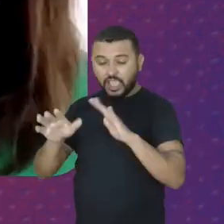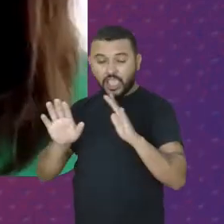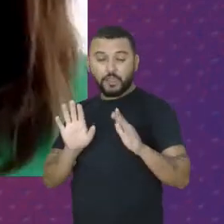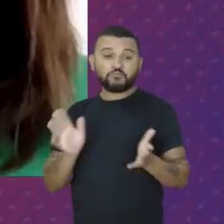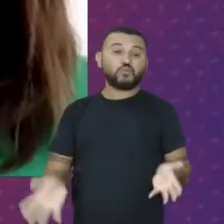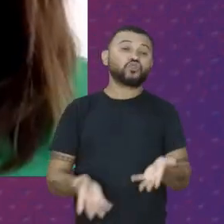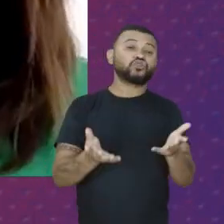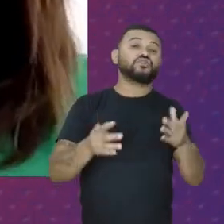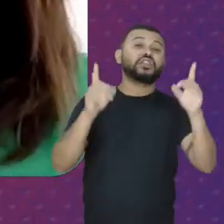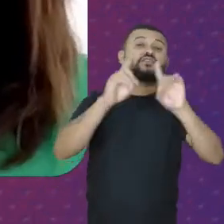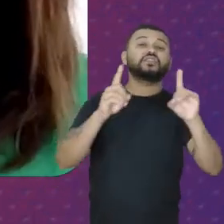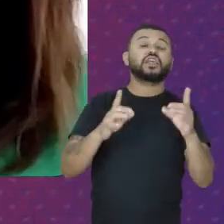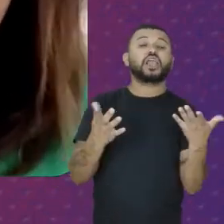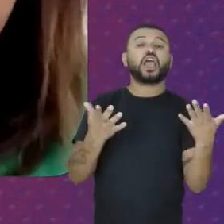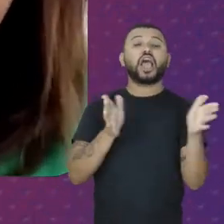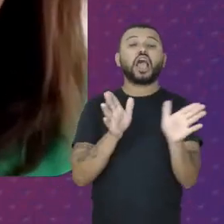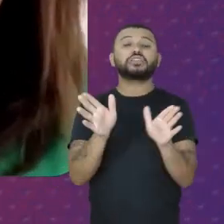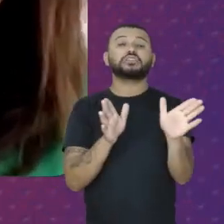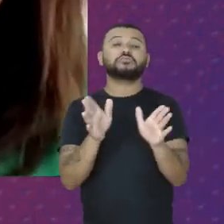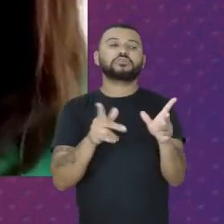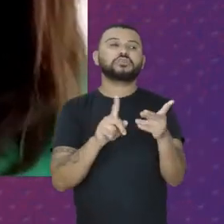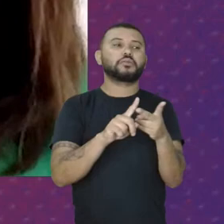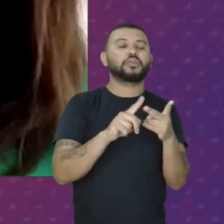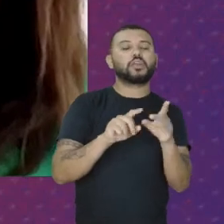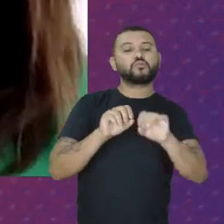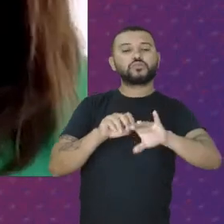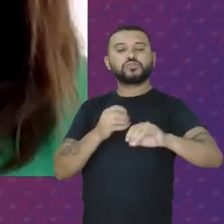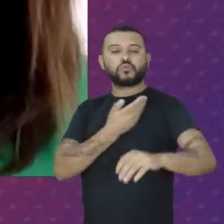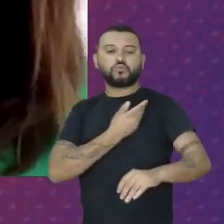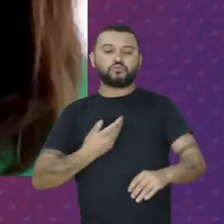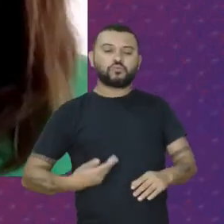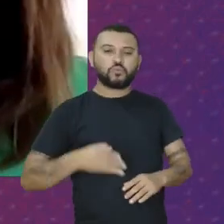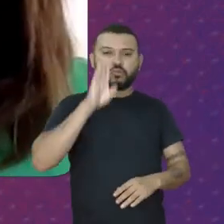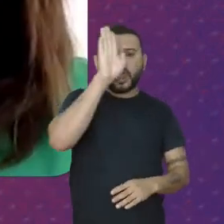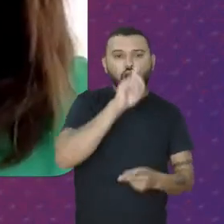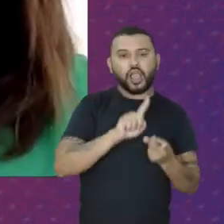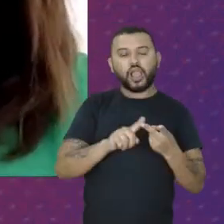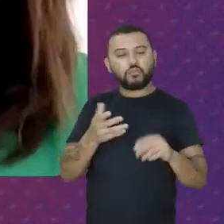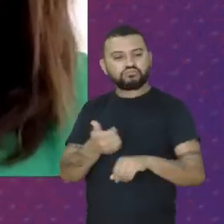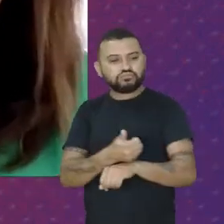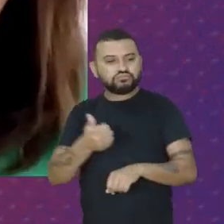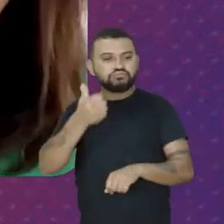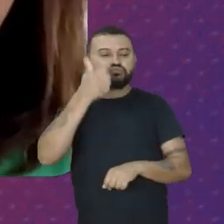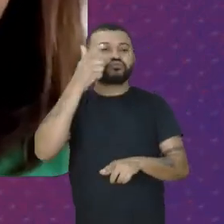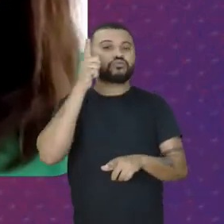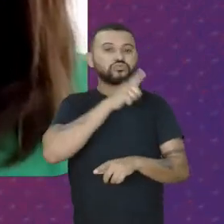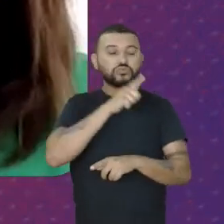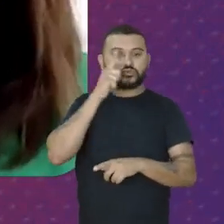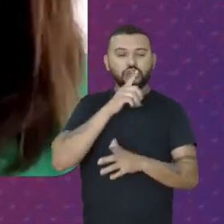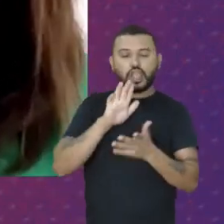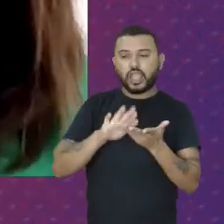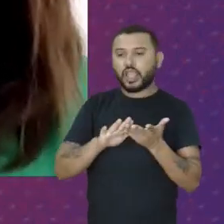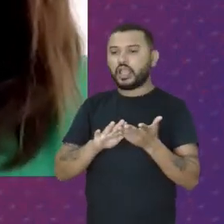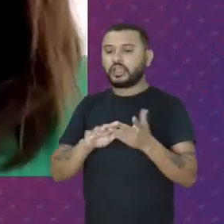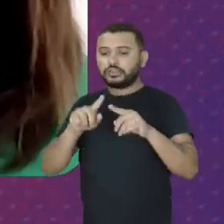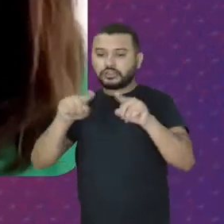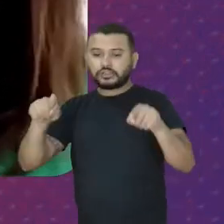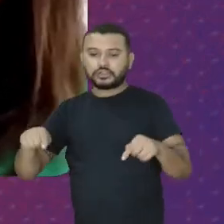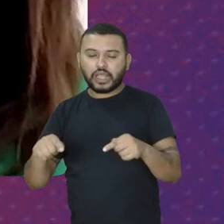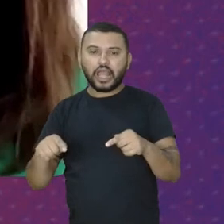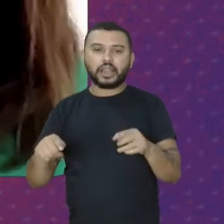de acessibilidade, mas pelo ensino público, gratuito, de qualidade, pelas salas